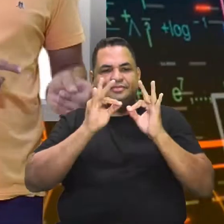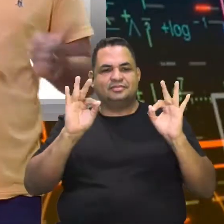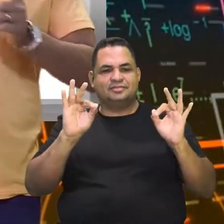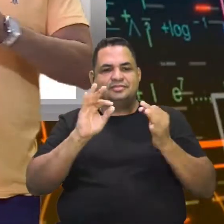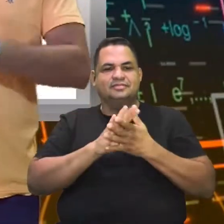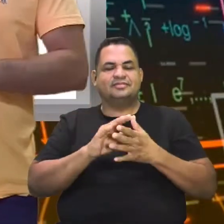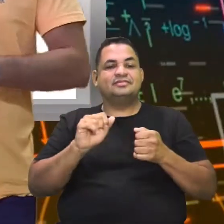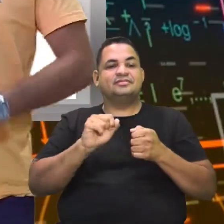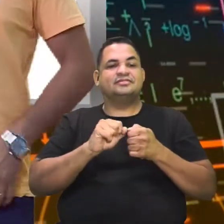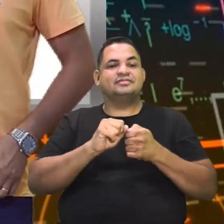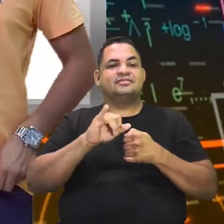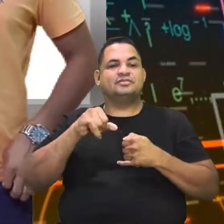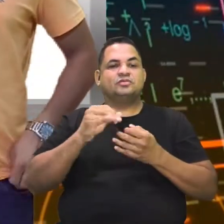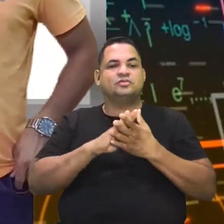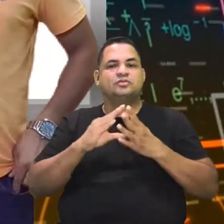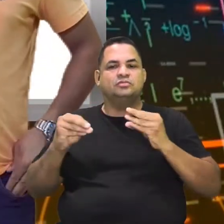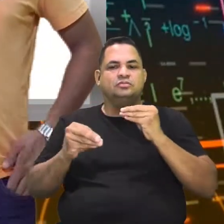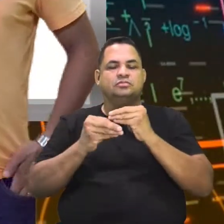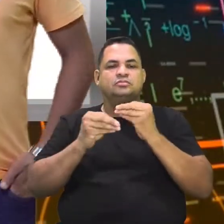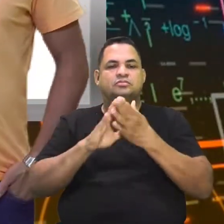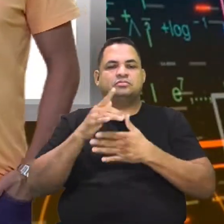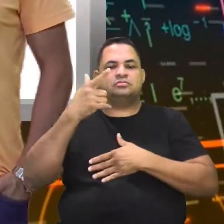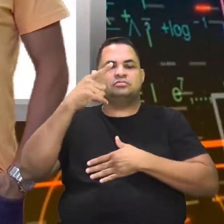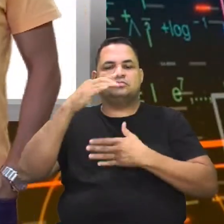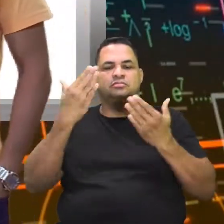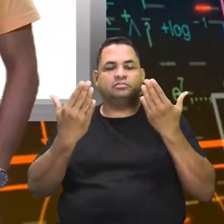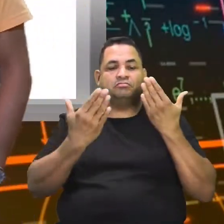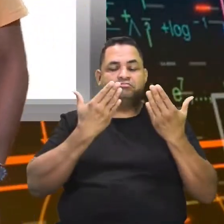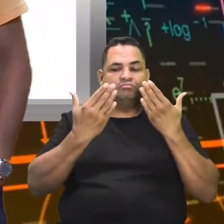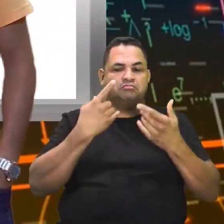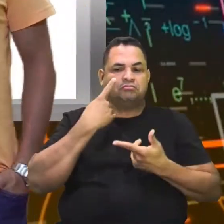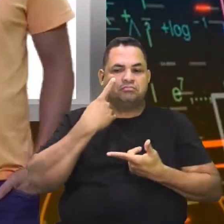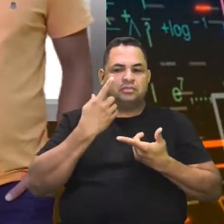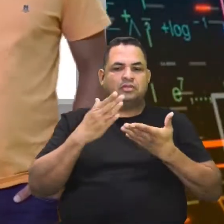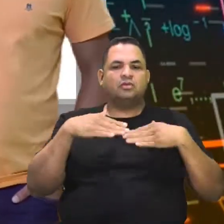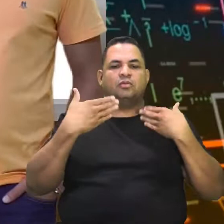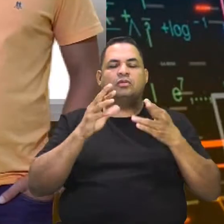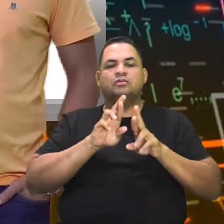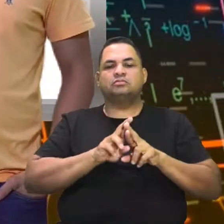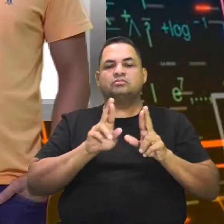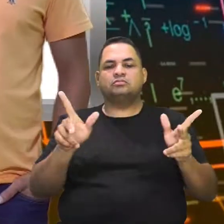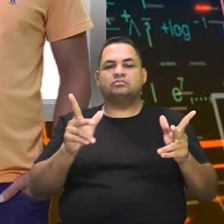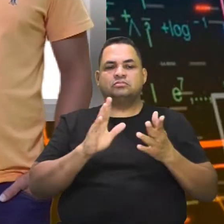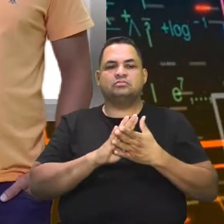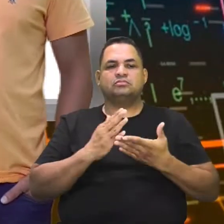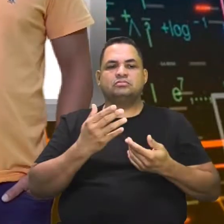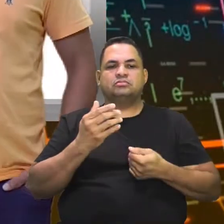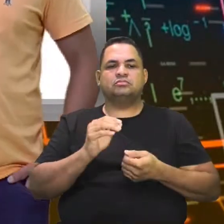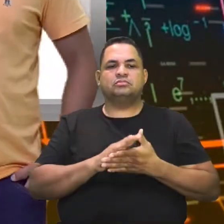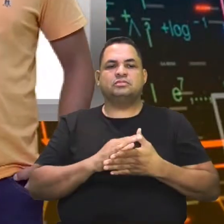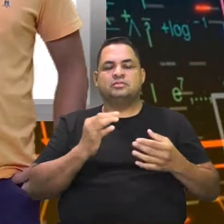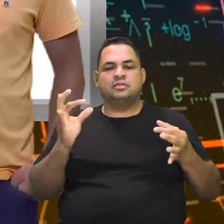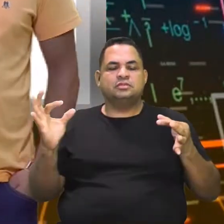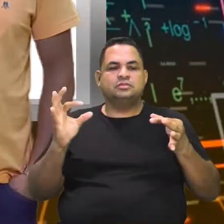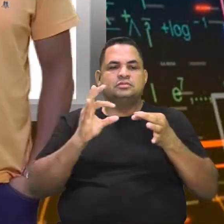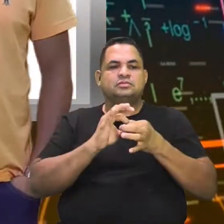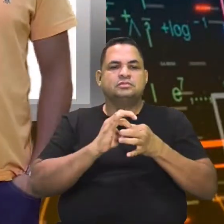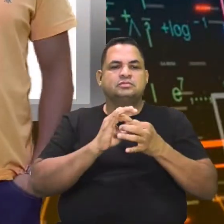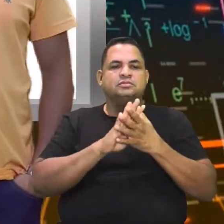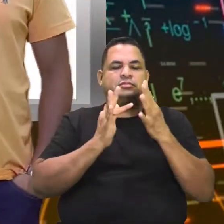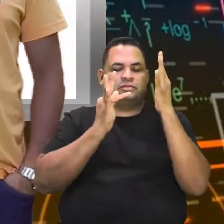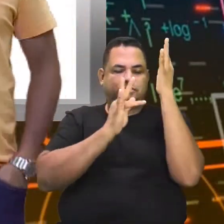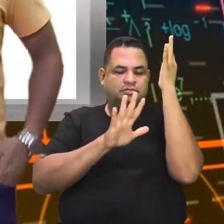gente vai fazer o juro composto, porque aí vocês vão conseguir comparar e ver a diferença. E aí sim a gente vai fazer o link com